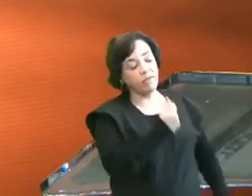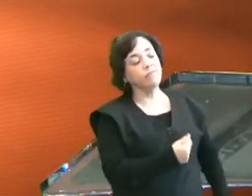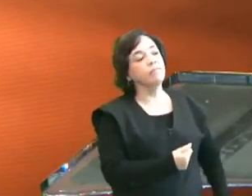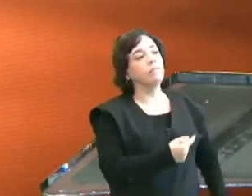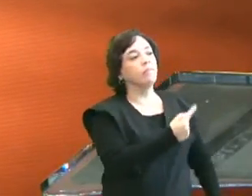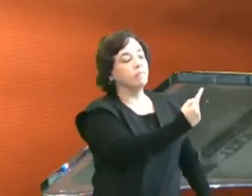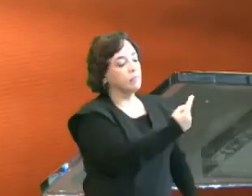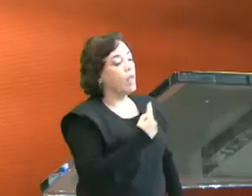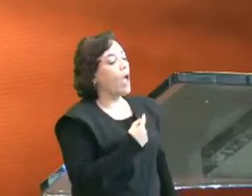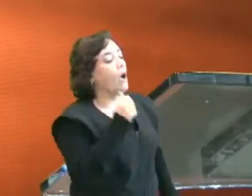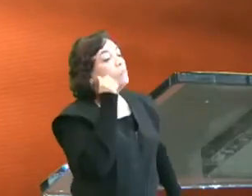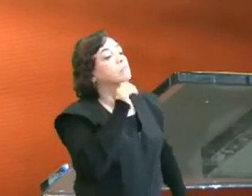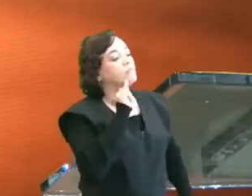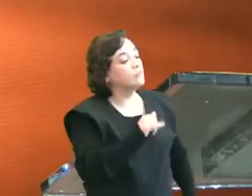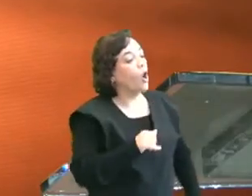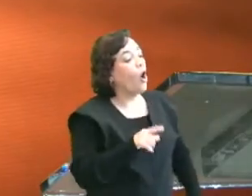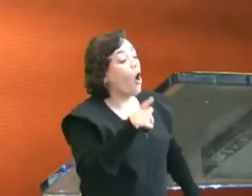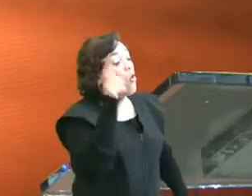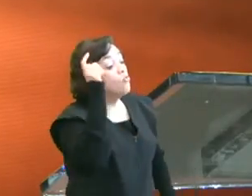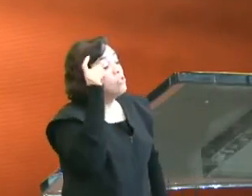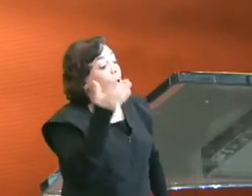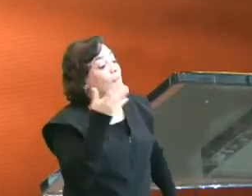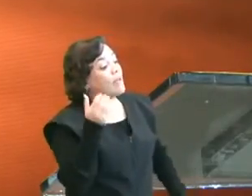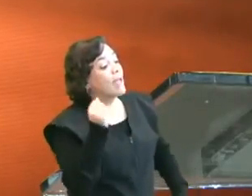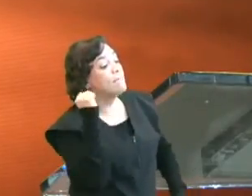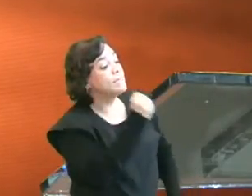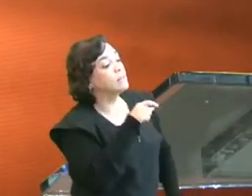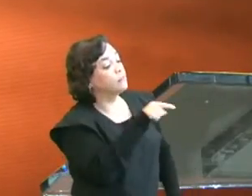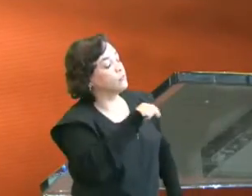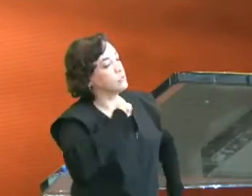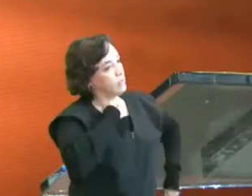O diabo está tentando te matar, meu filho.